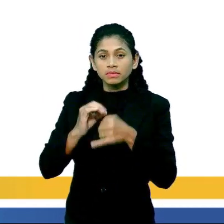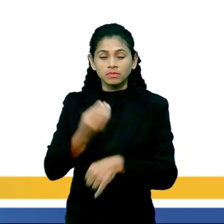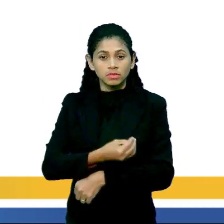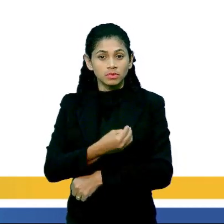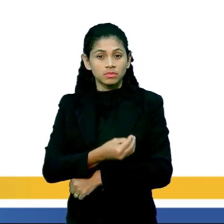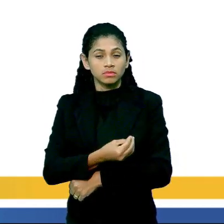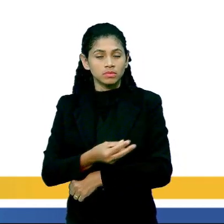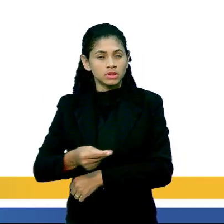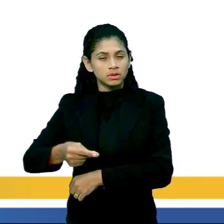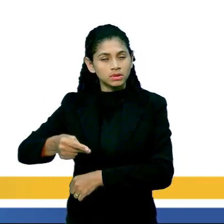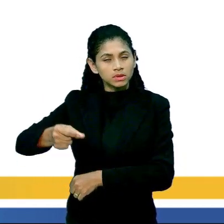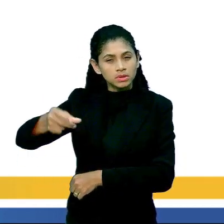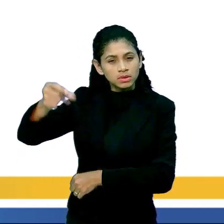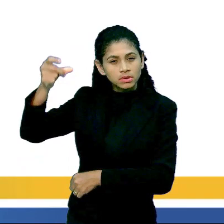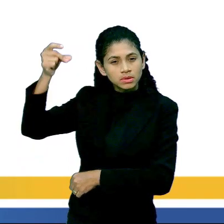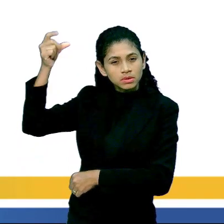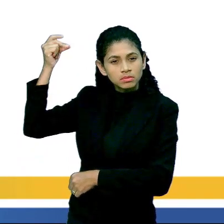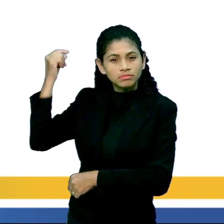em